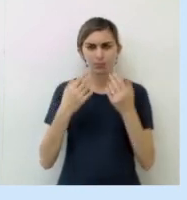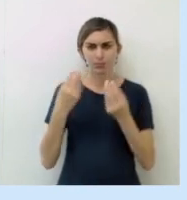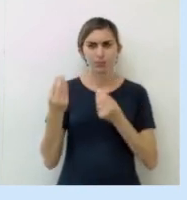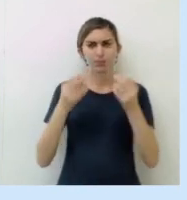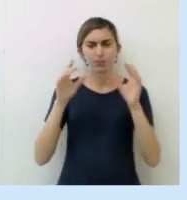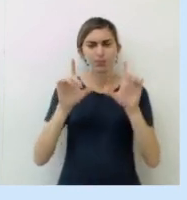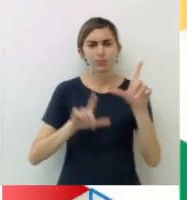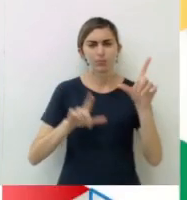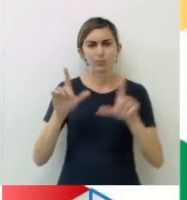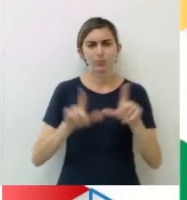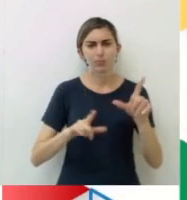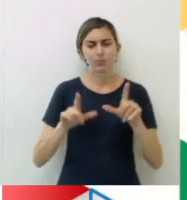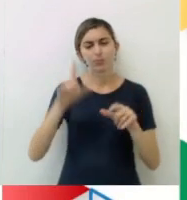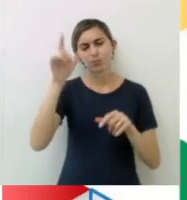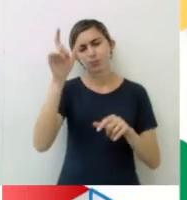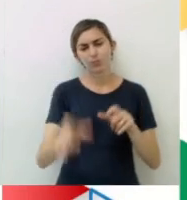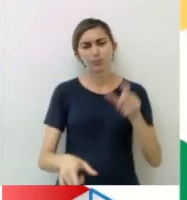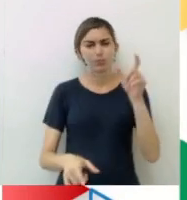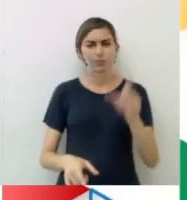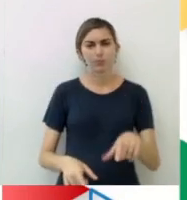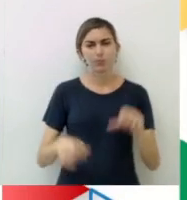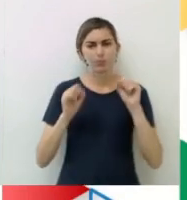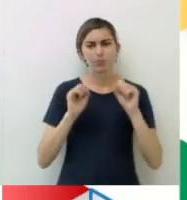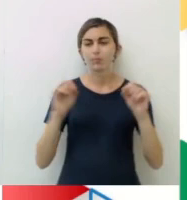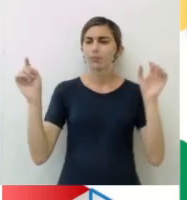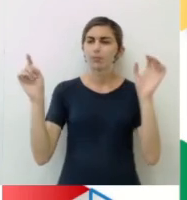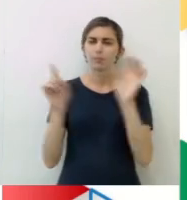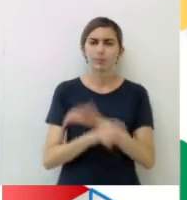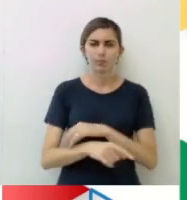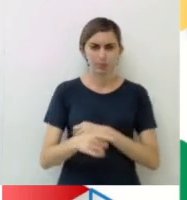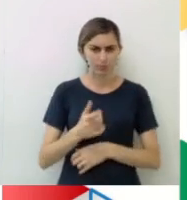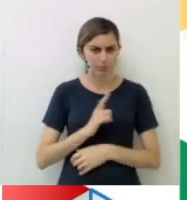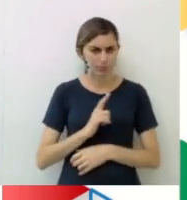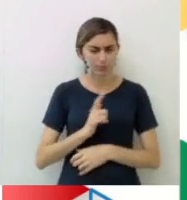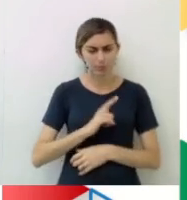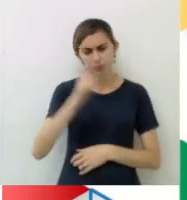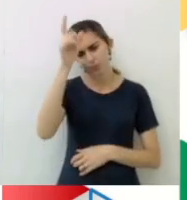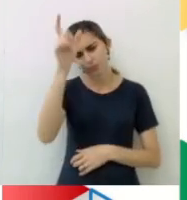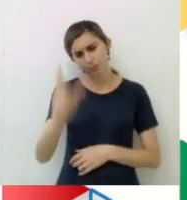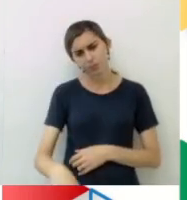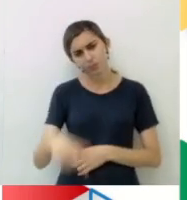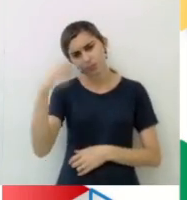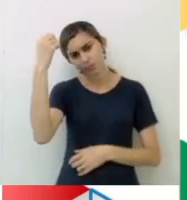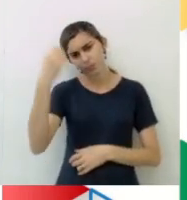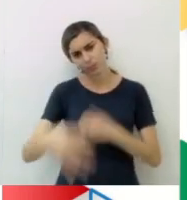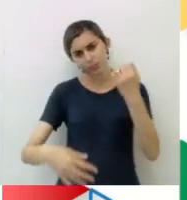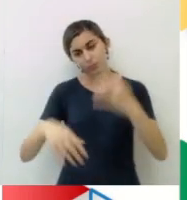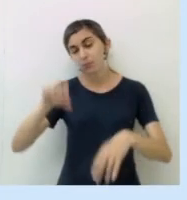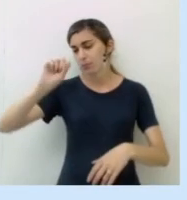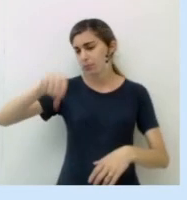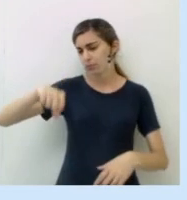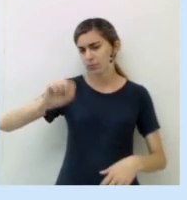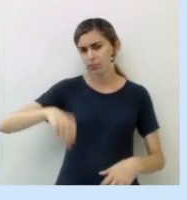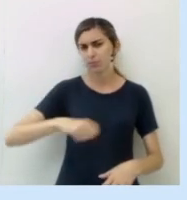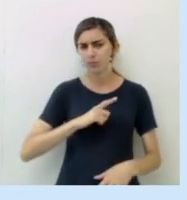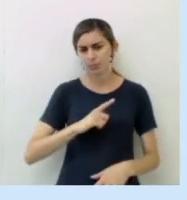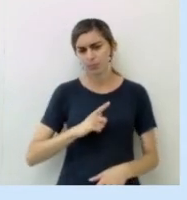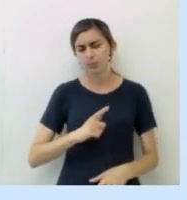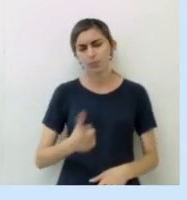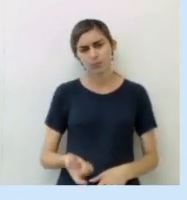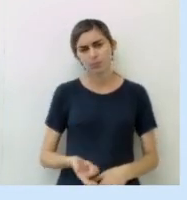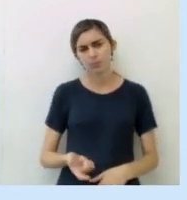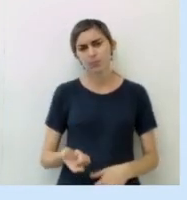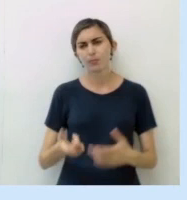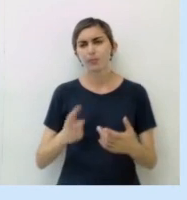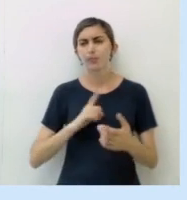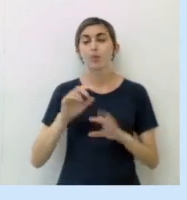tela, nós temos os personagens. Podem me perguntar, existe personagem narrativo? Sim. No narrativo há